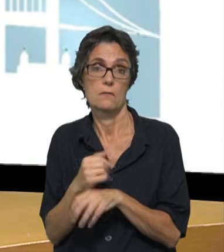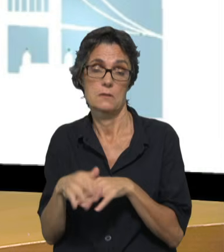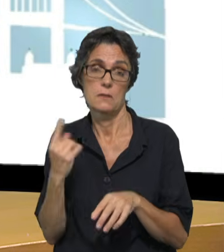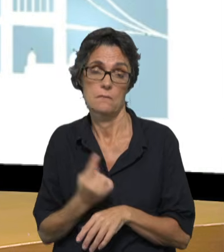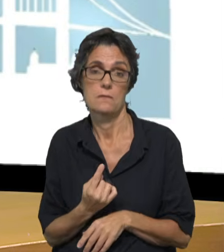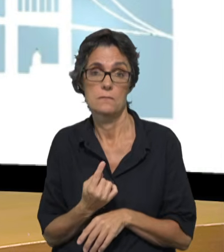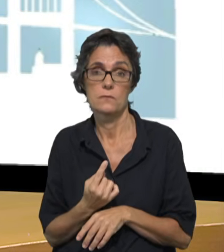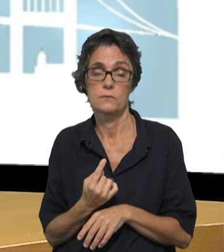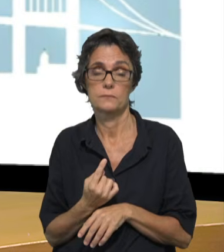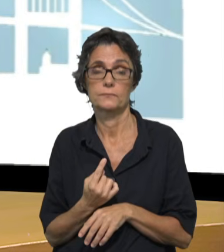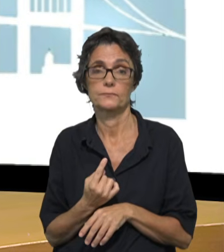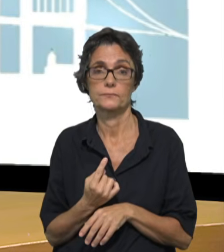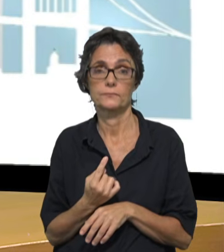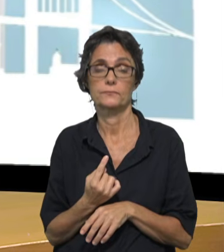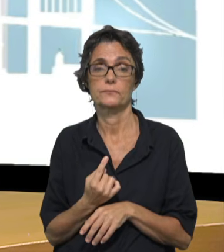e passaram a